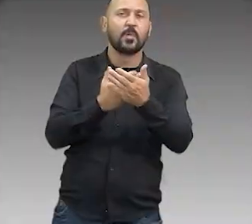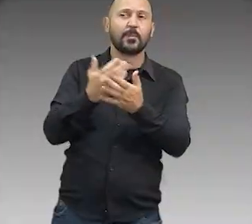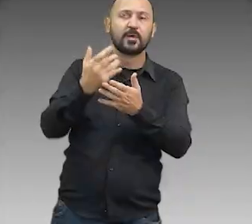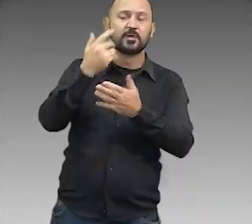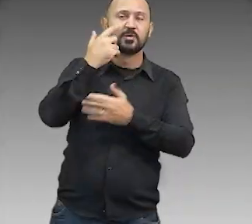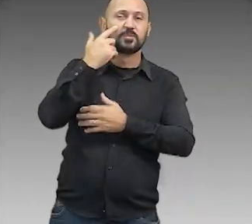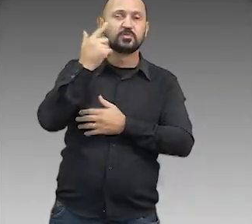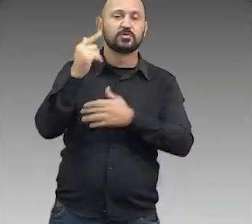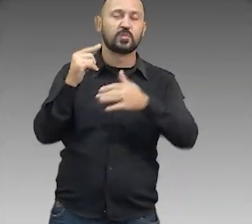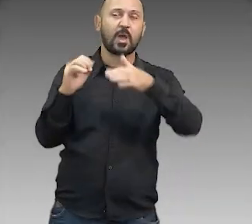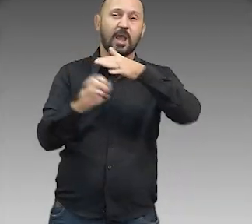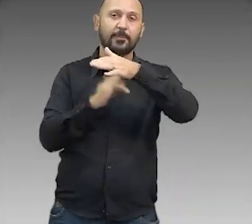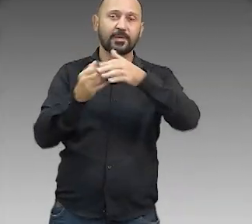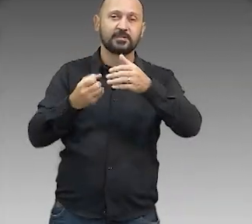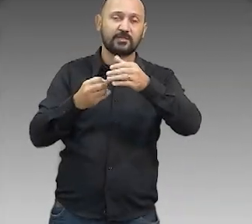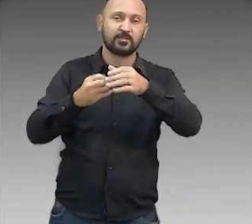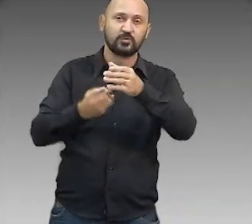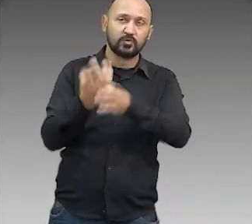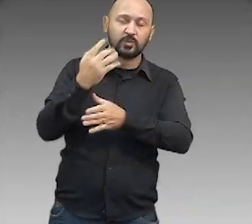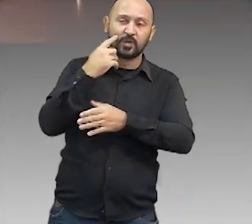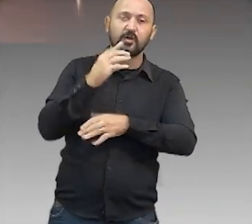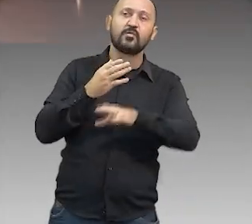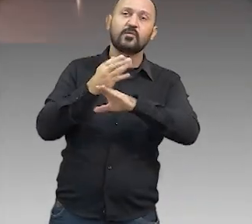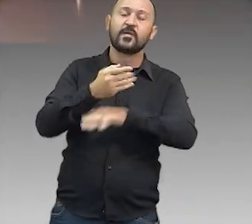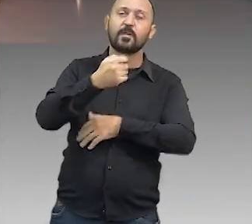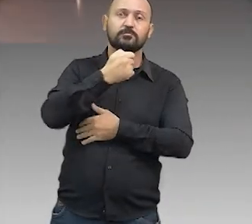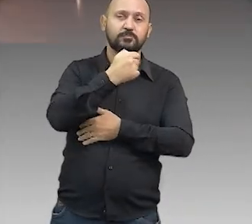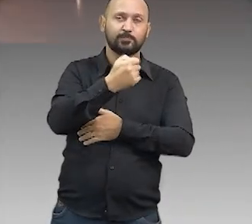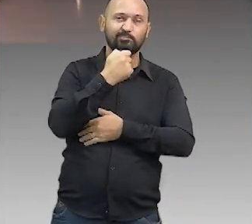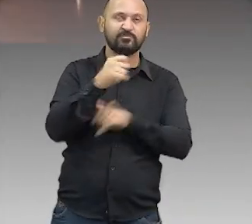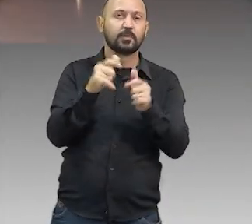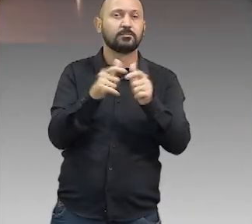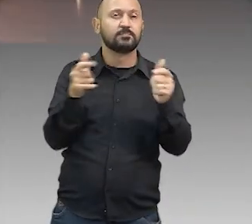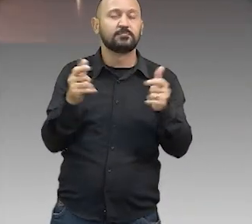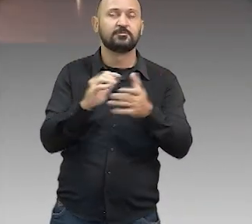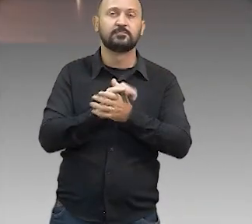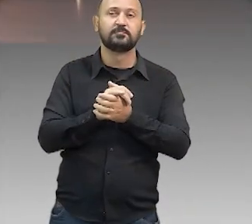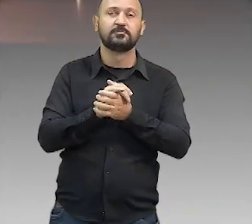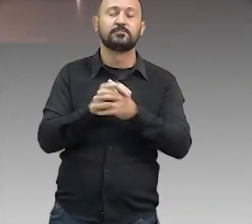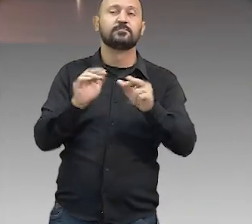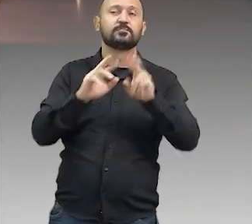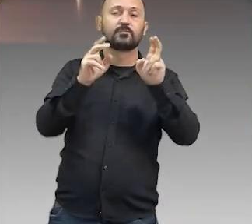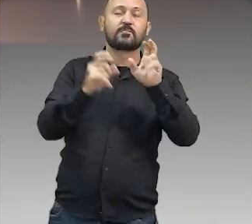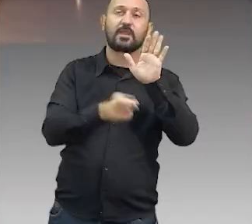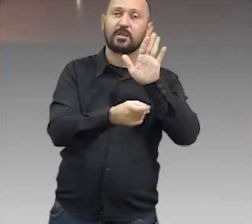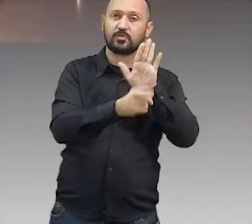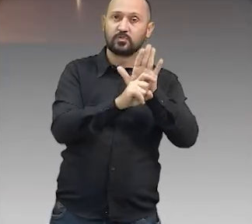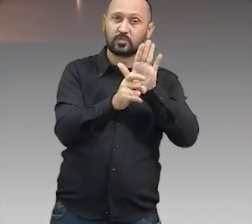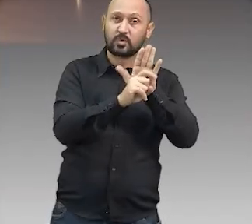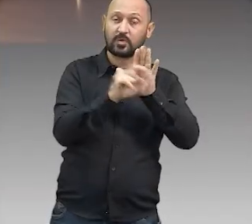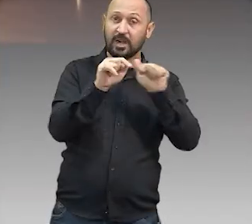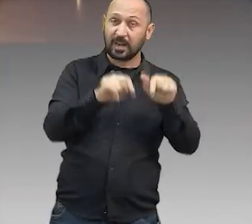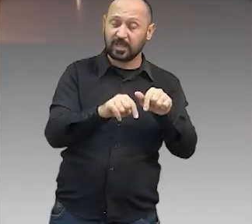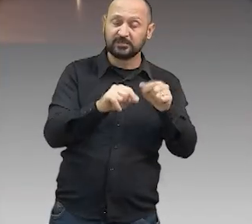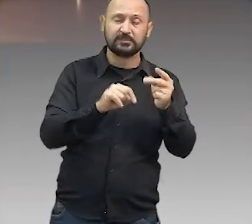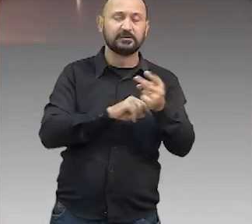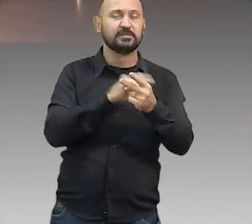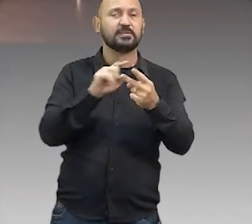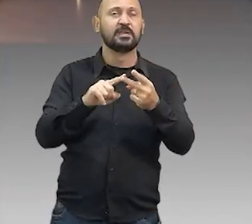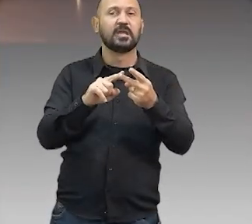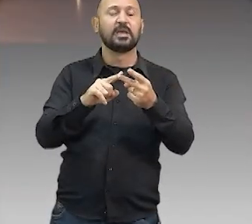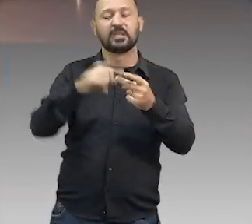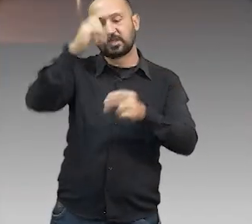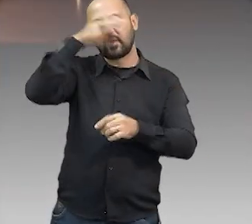logo quando a empresa estava se instalando lá, nós fomos lá e fizemos uma matéria grande sobre a questão da droga que estava lá dentro